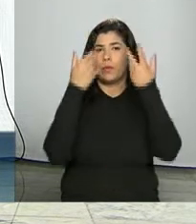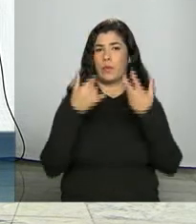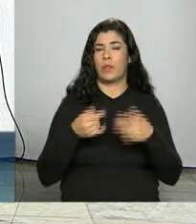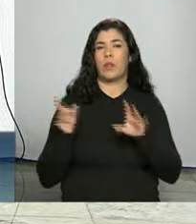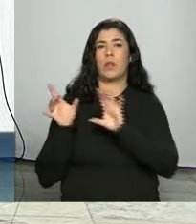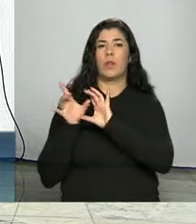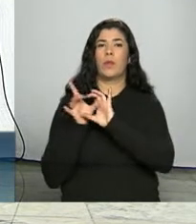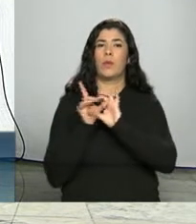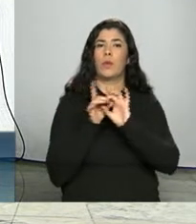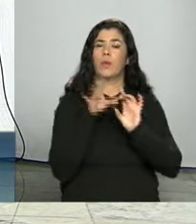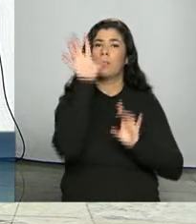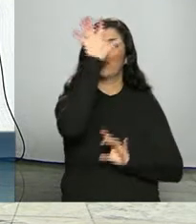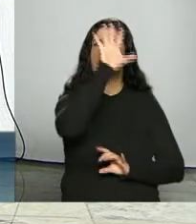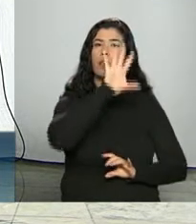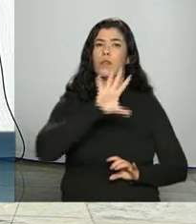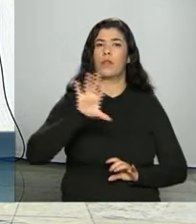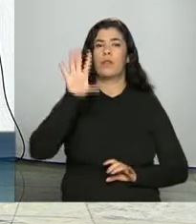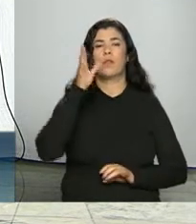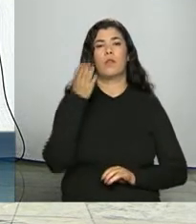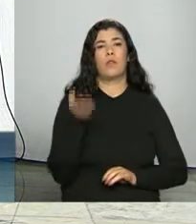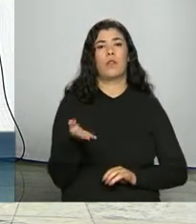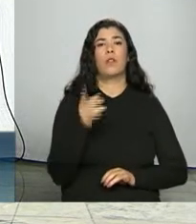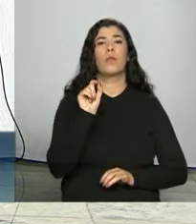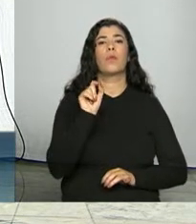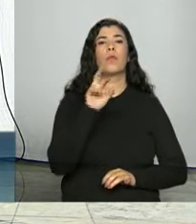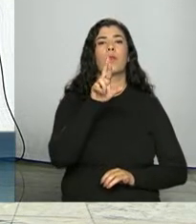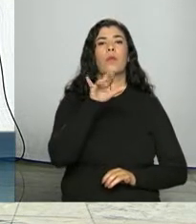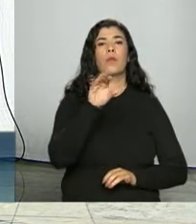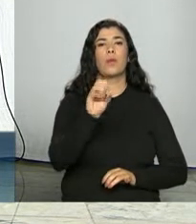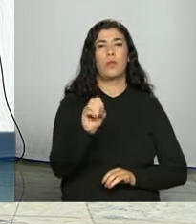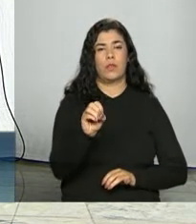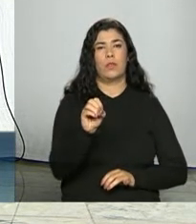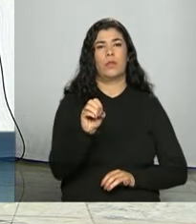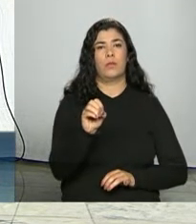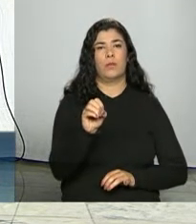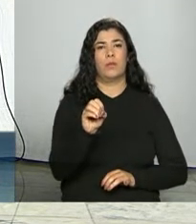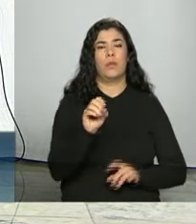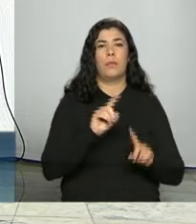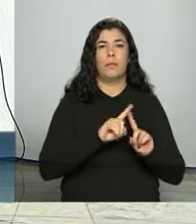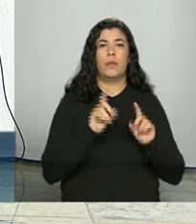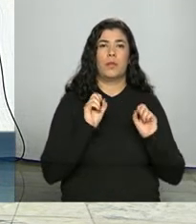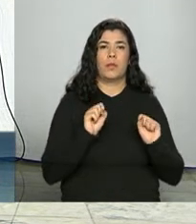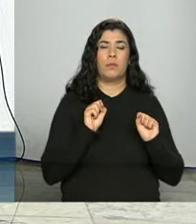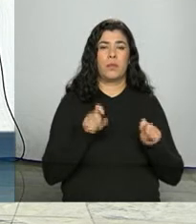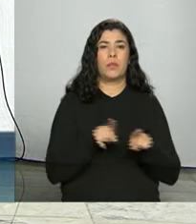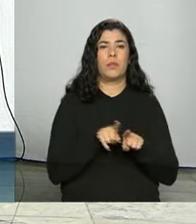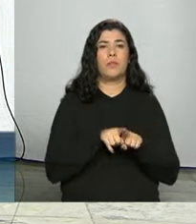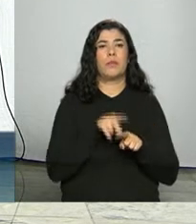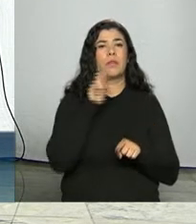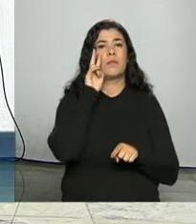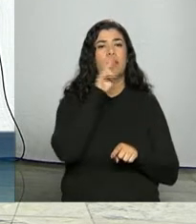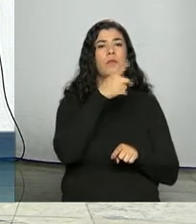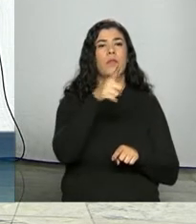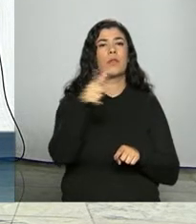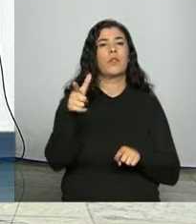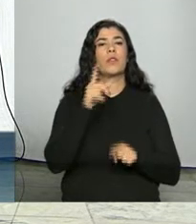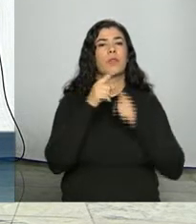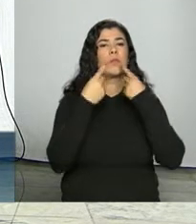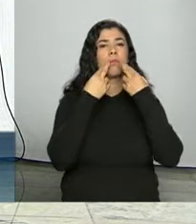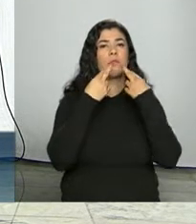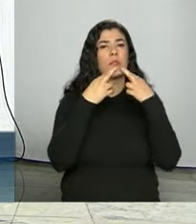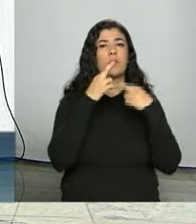como é o caso do Rio de Janeiro mas posso ficar e ouvir as demais pessoas e depois